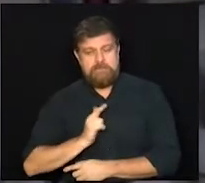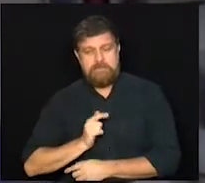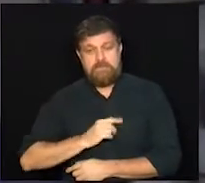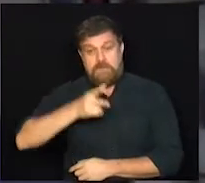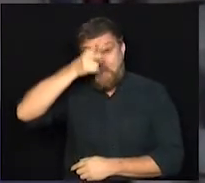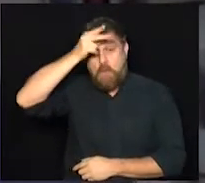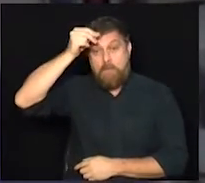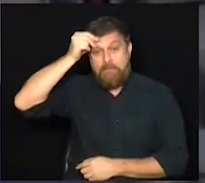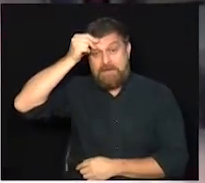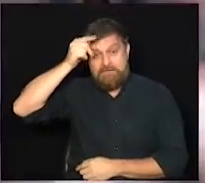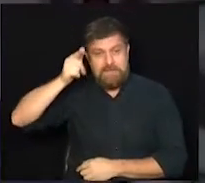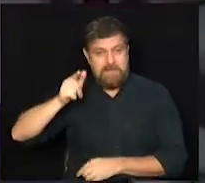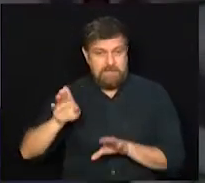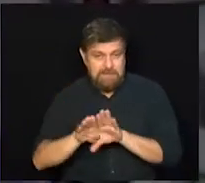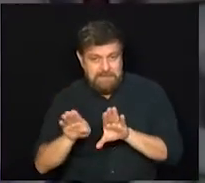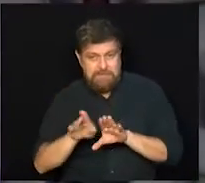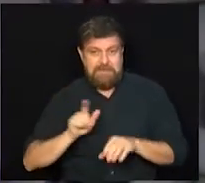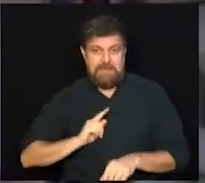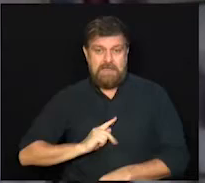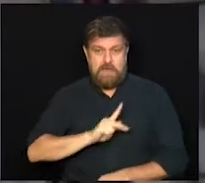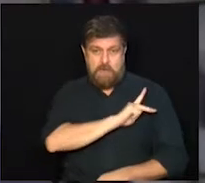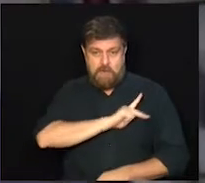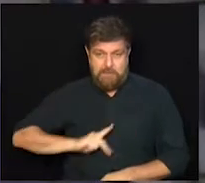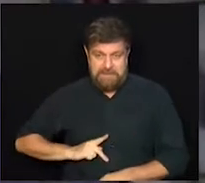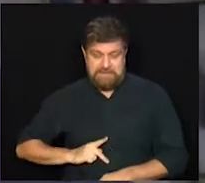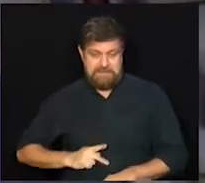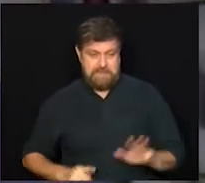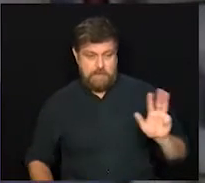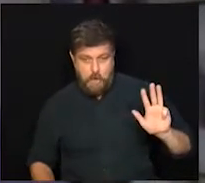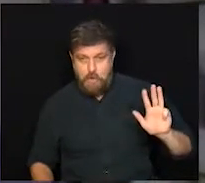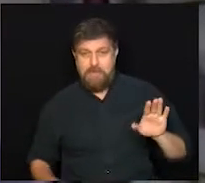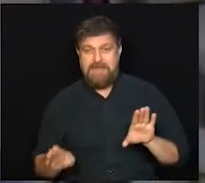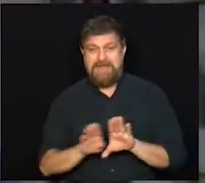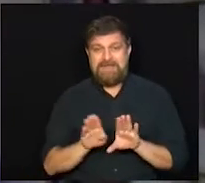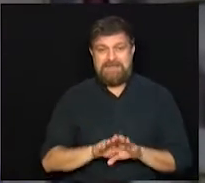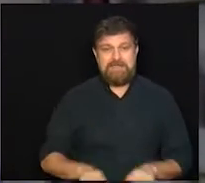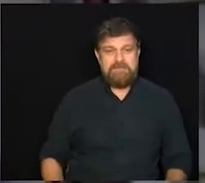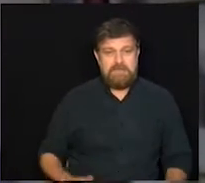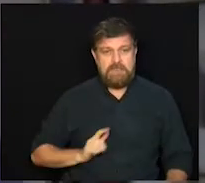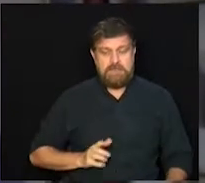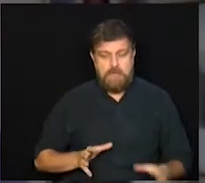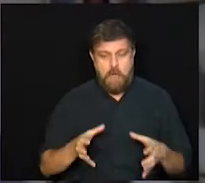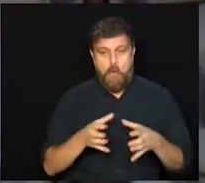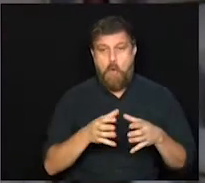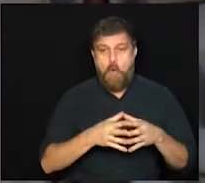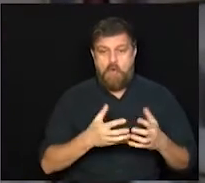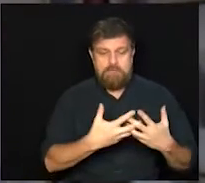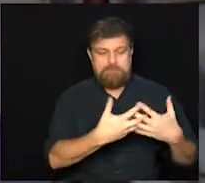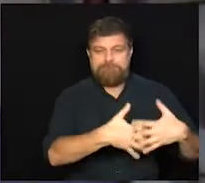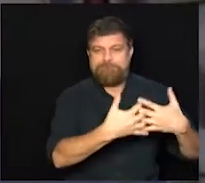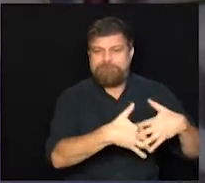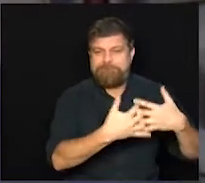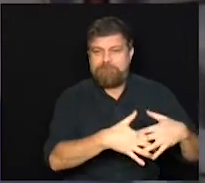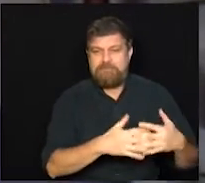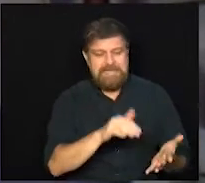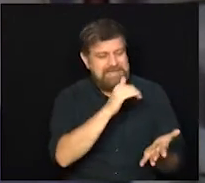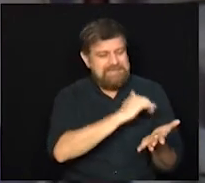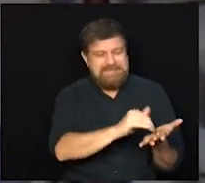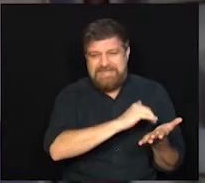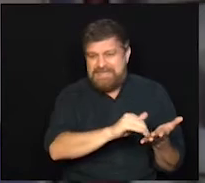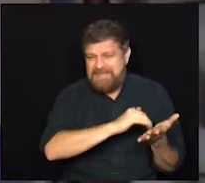prefeito, né, o envolvimento do presidente, no caso federal, o envolvimento dos seus órgãos executivos, sejam secretarias